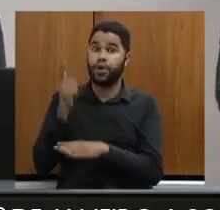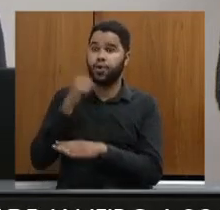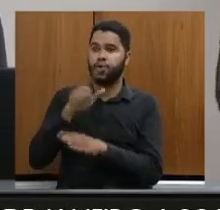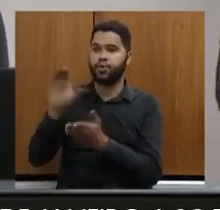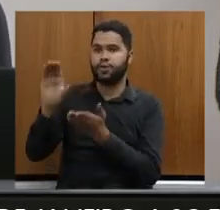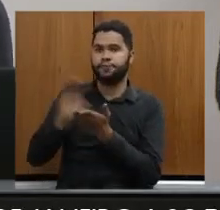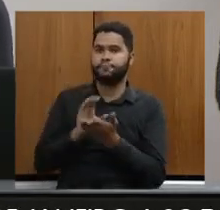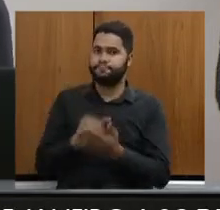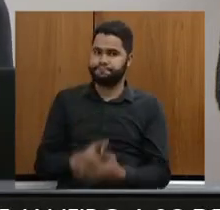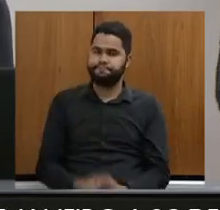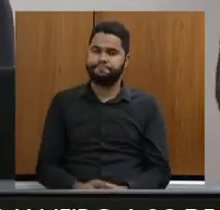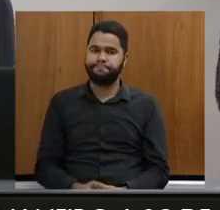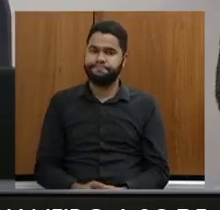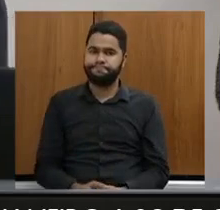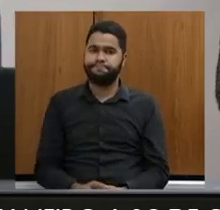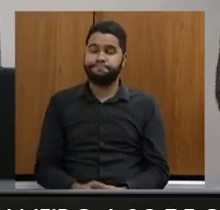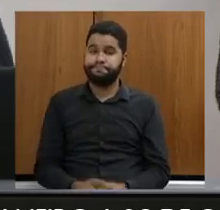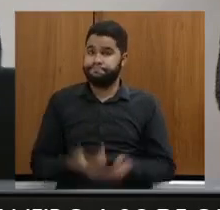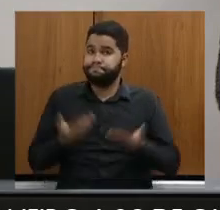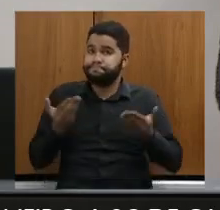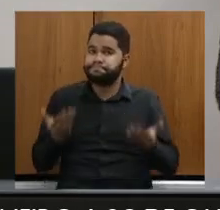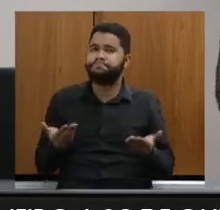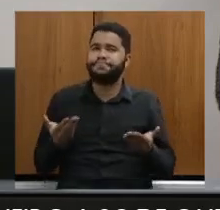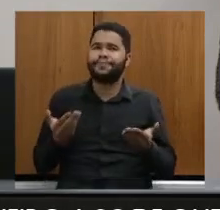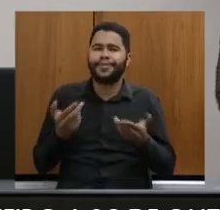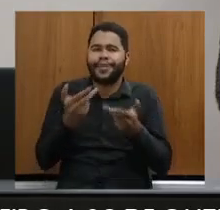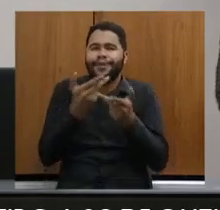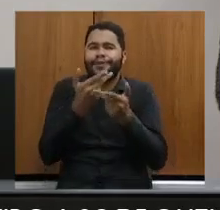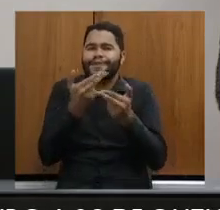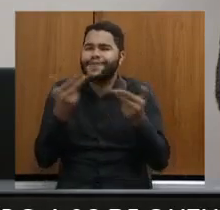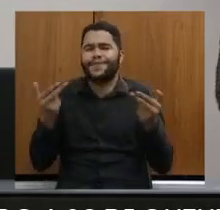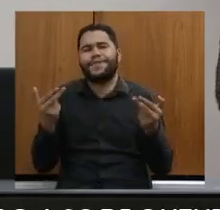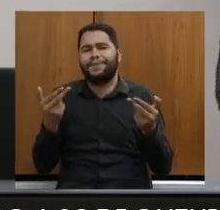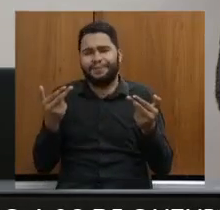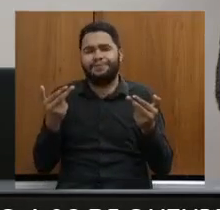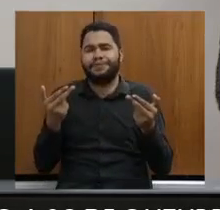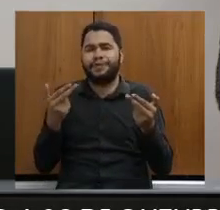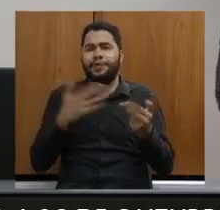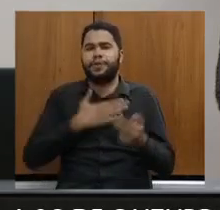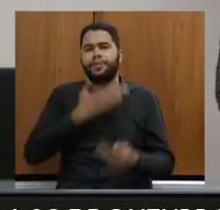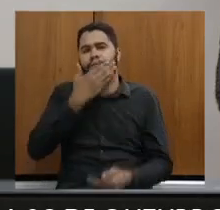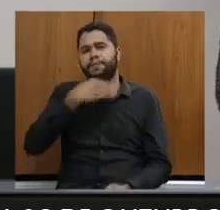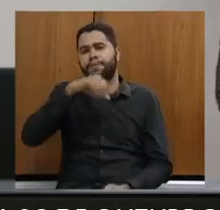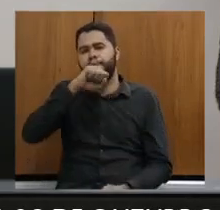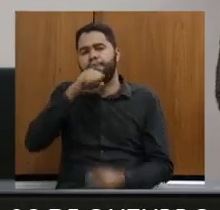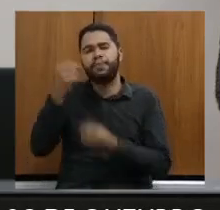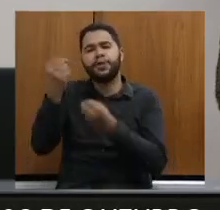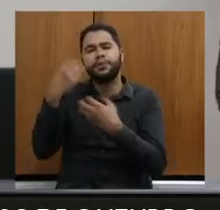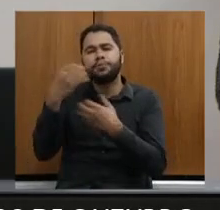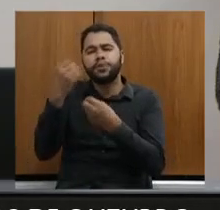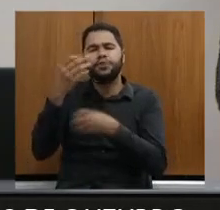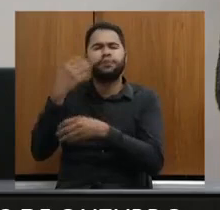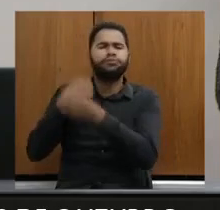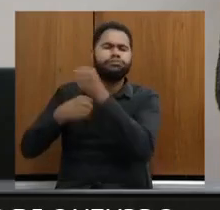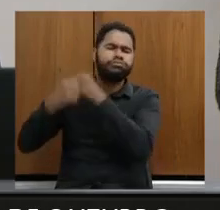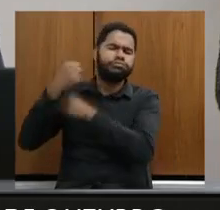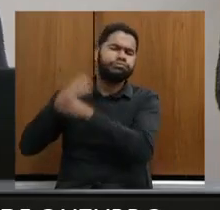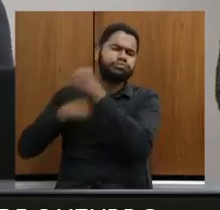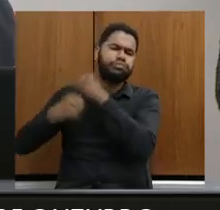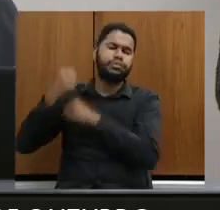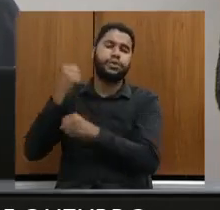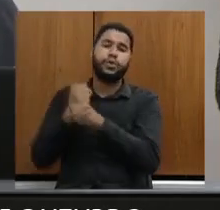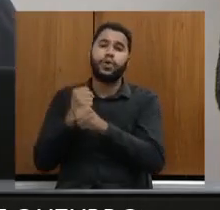frases é então são coisas que meu pai me ensinou uma coisa muitos e muitos anos